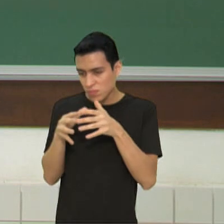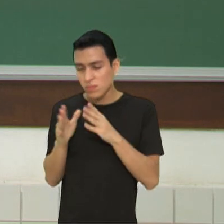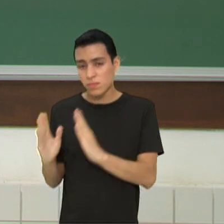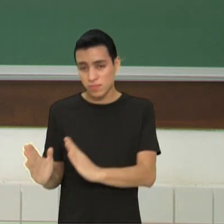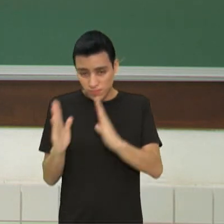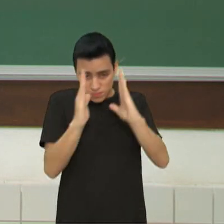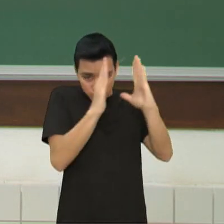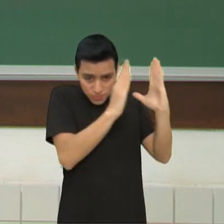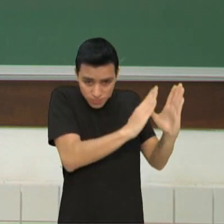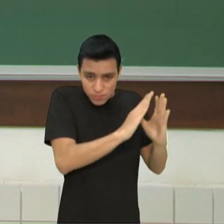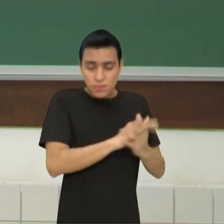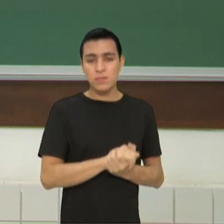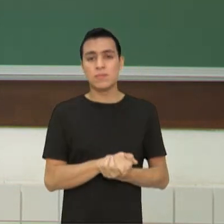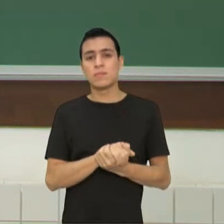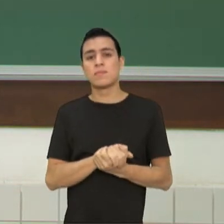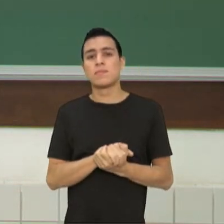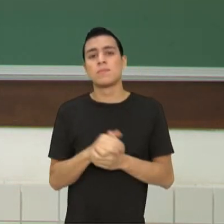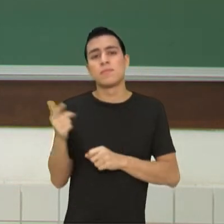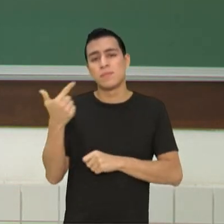para outros